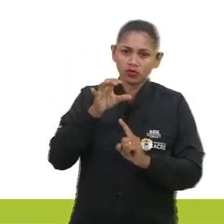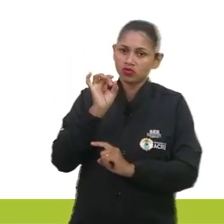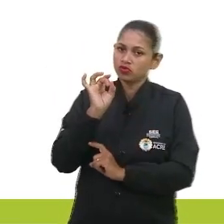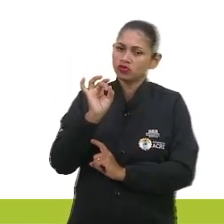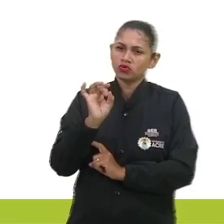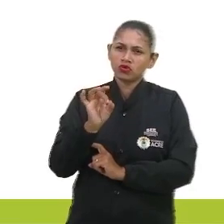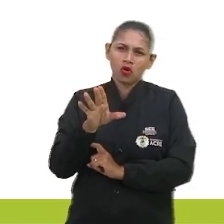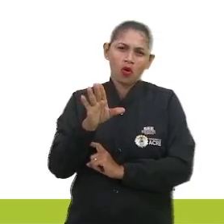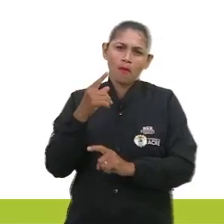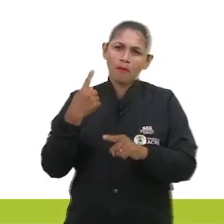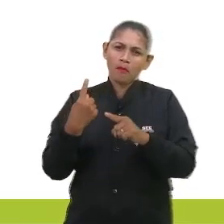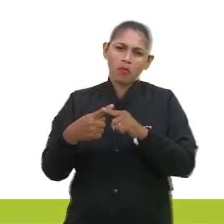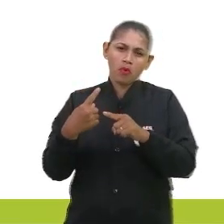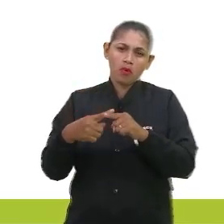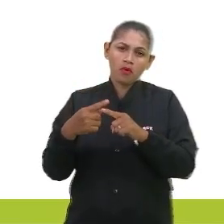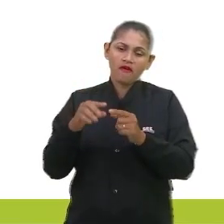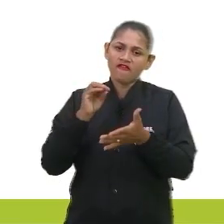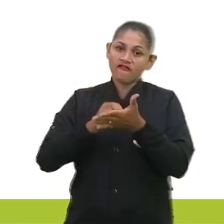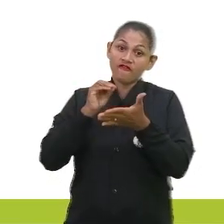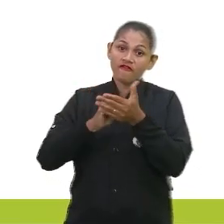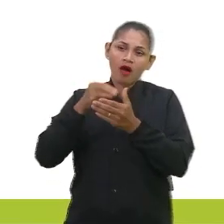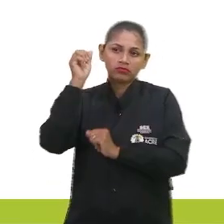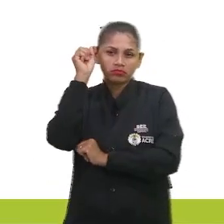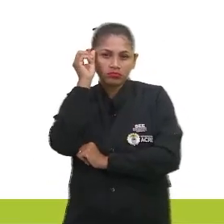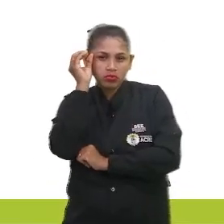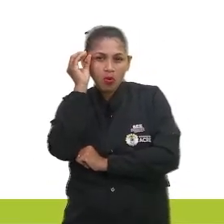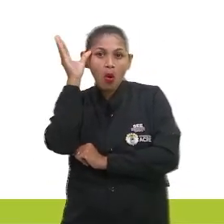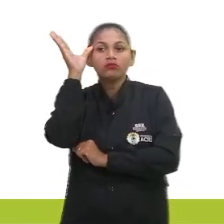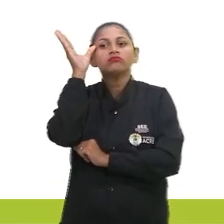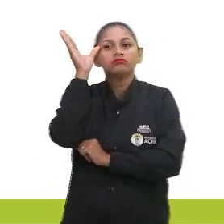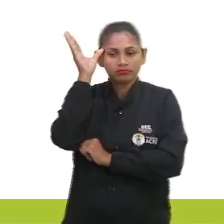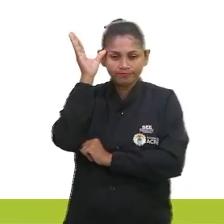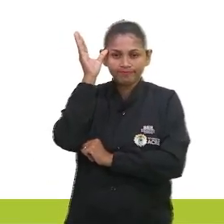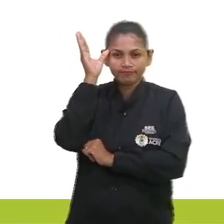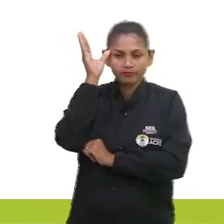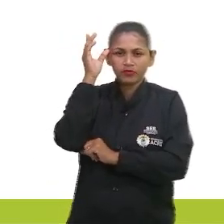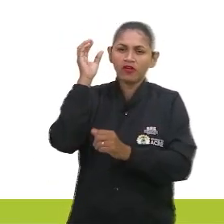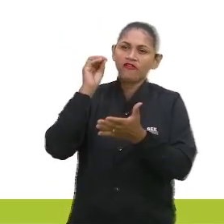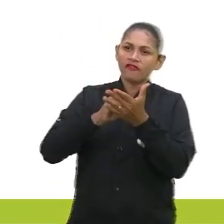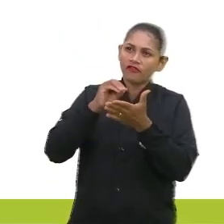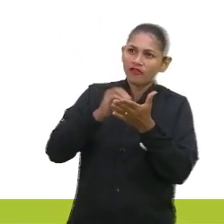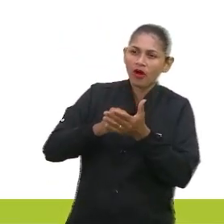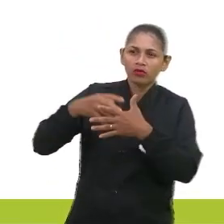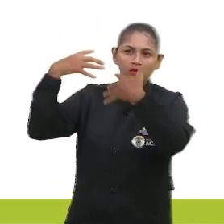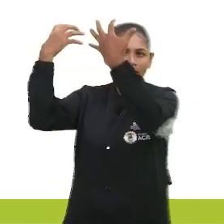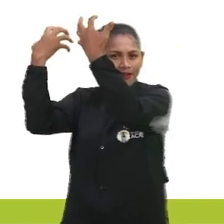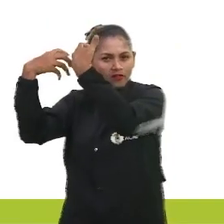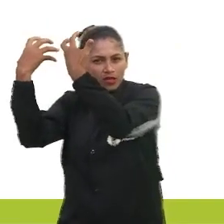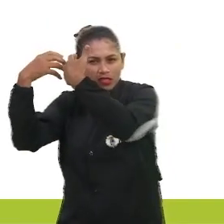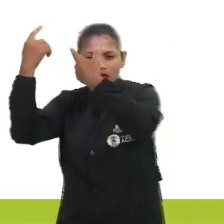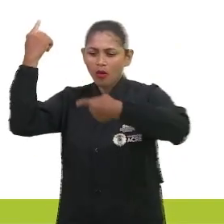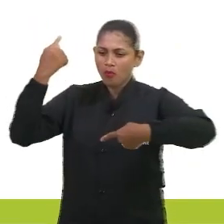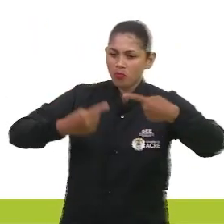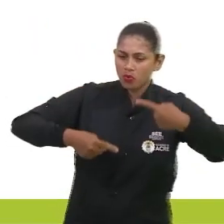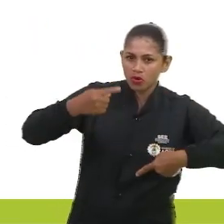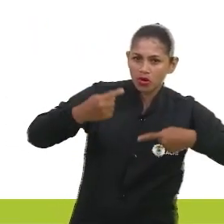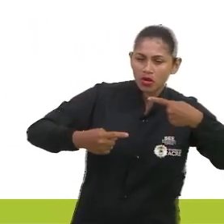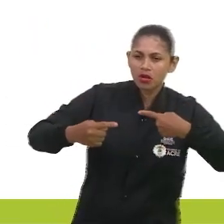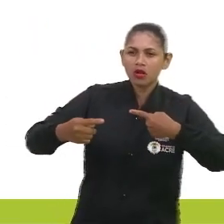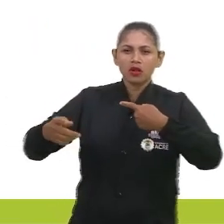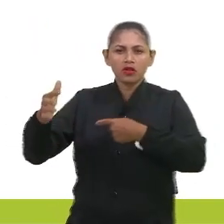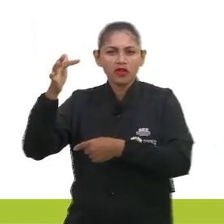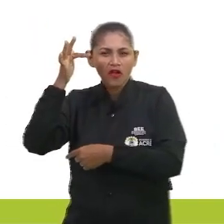falta de conhecimento formal, mas também devido à falta de reflexão filosófica, reflexão política sobre as situações em que